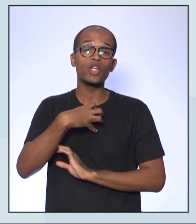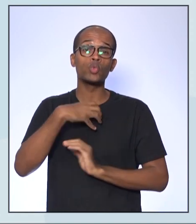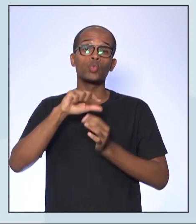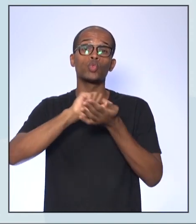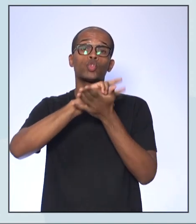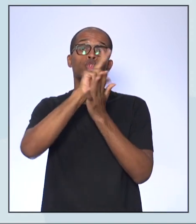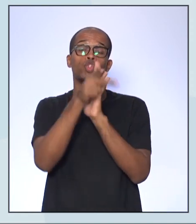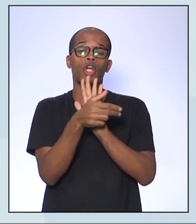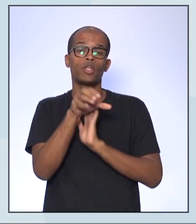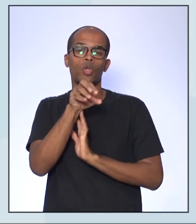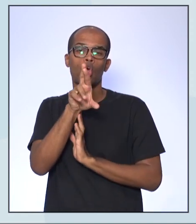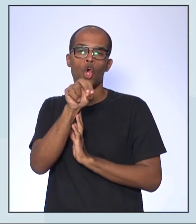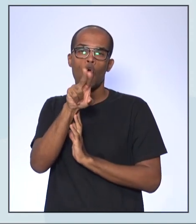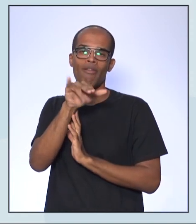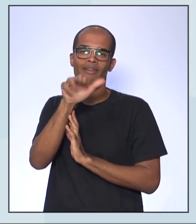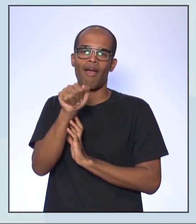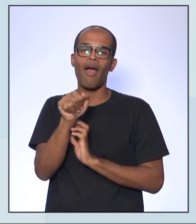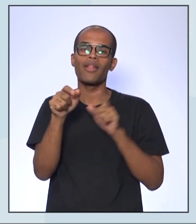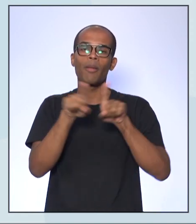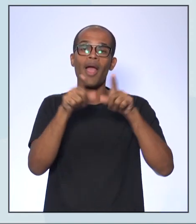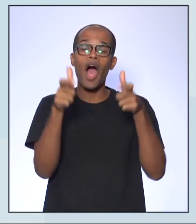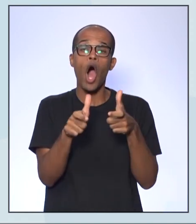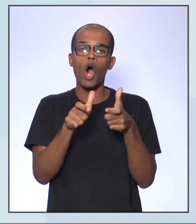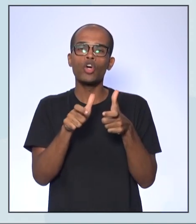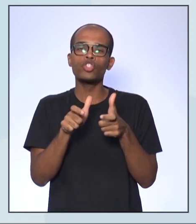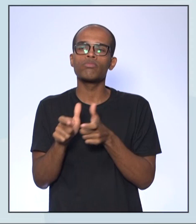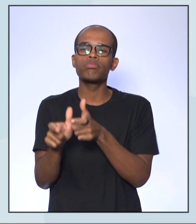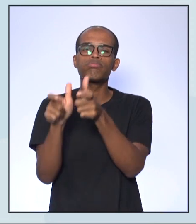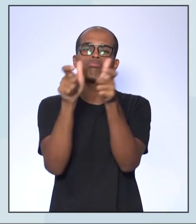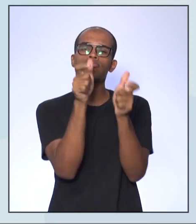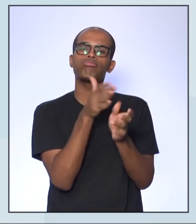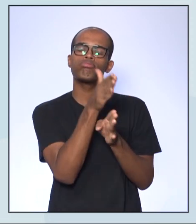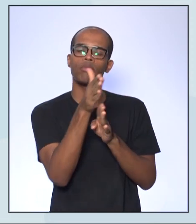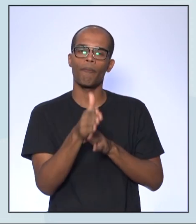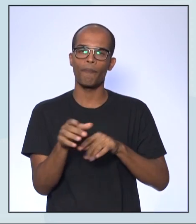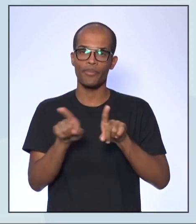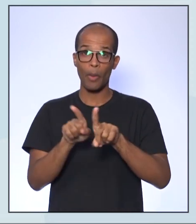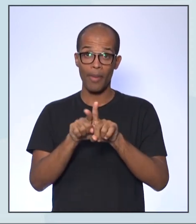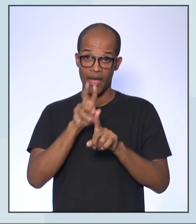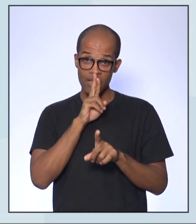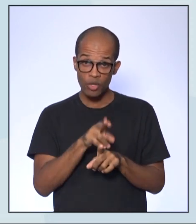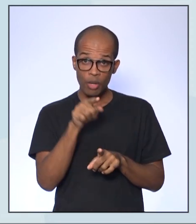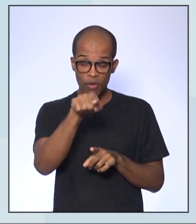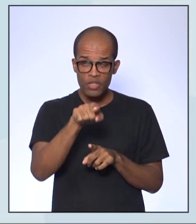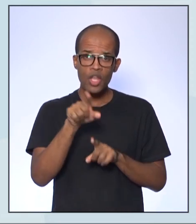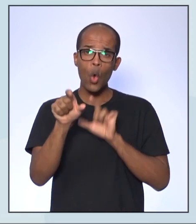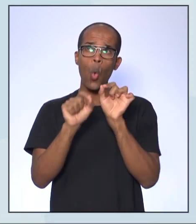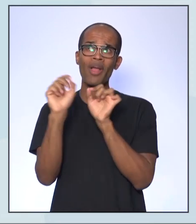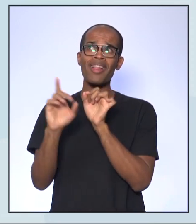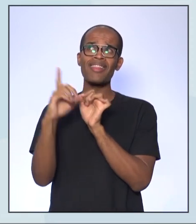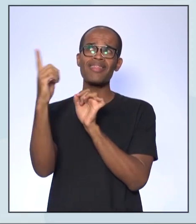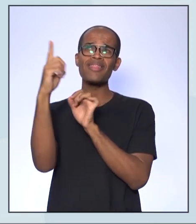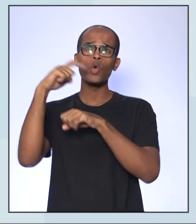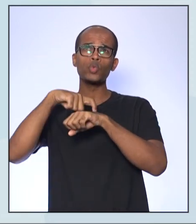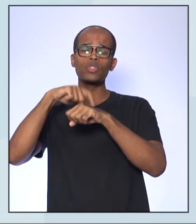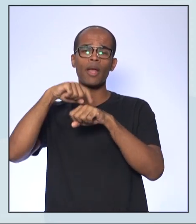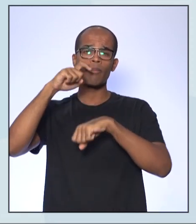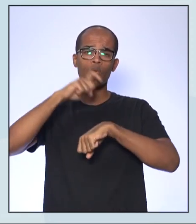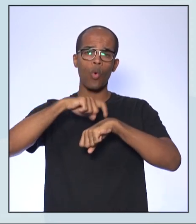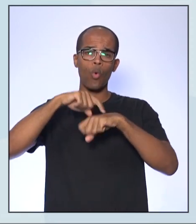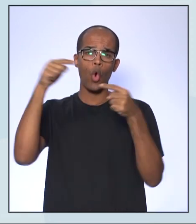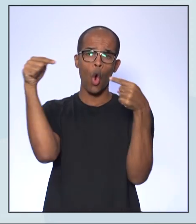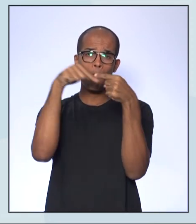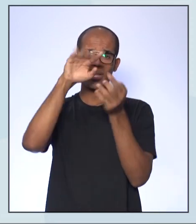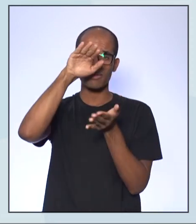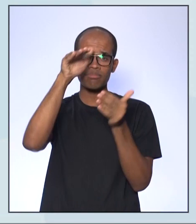crônica e onde ele circula, né? E respondemos para você, né, porque o que Cronos tem a ver com uma ampulheta? Cronos é o